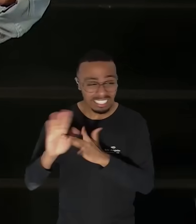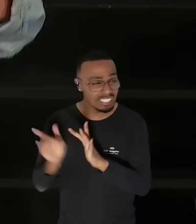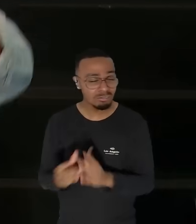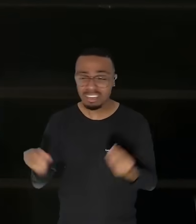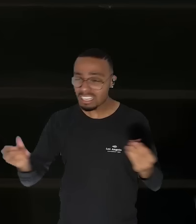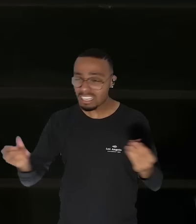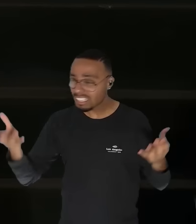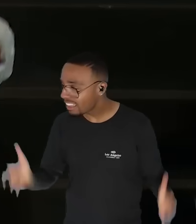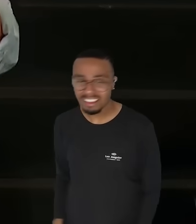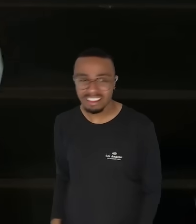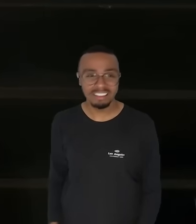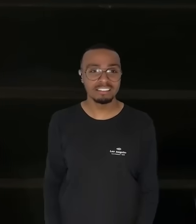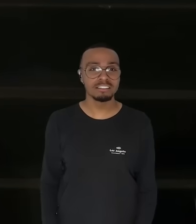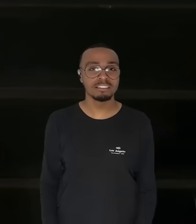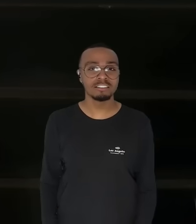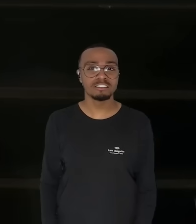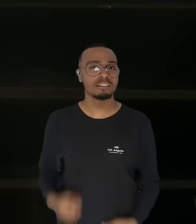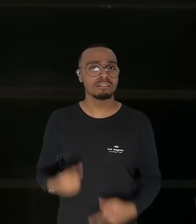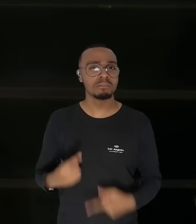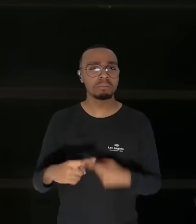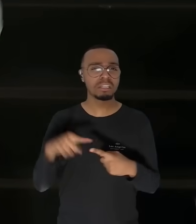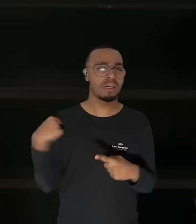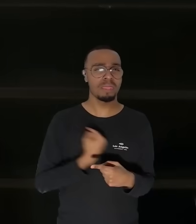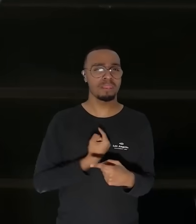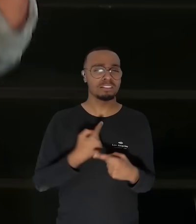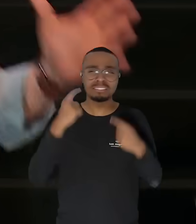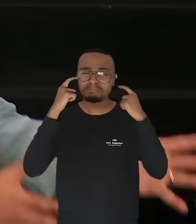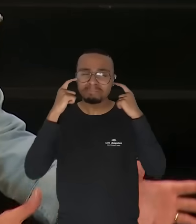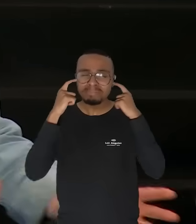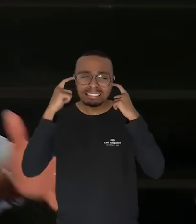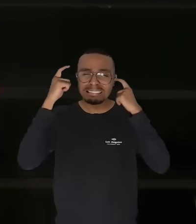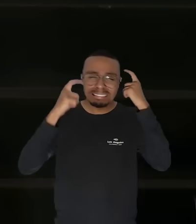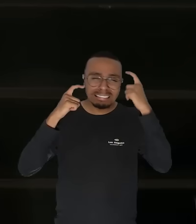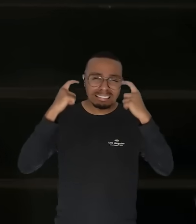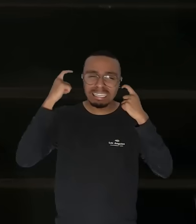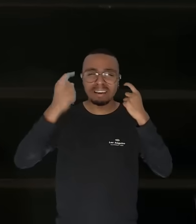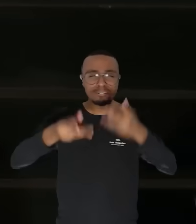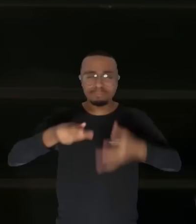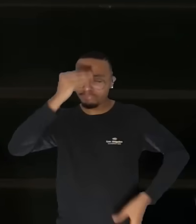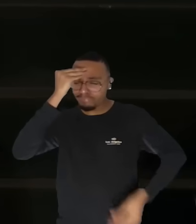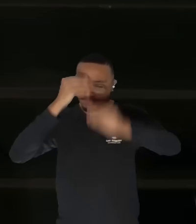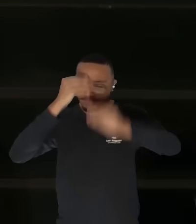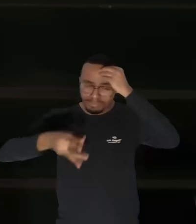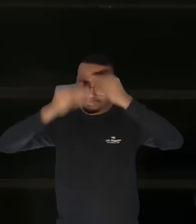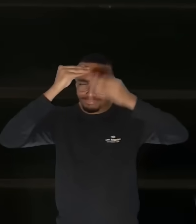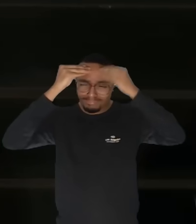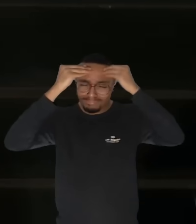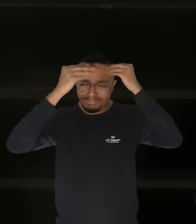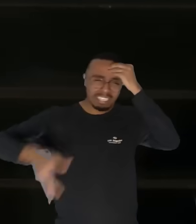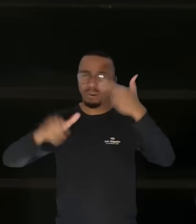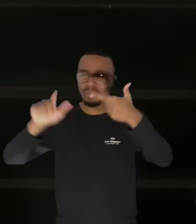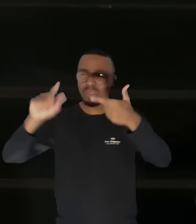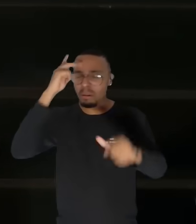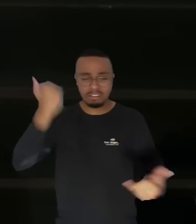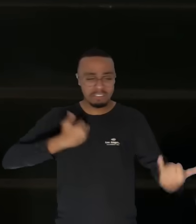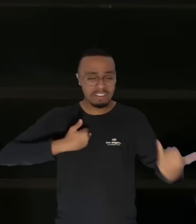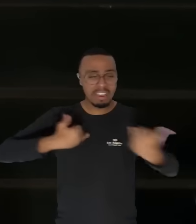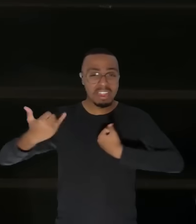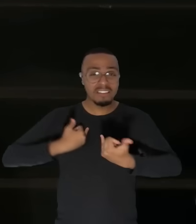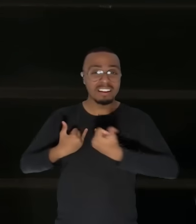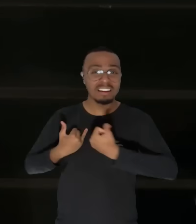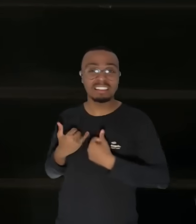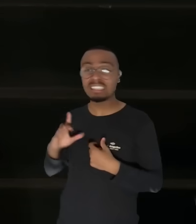Nós compramos essa ideia da boca de pastores, da boca de padres, da boca de apóstolos. Nós compramos essa ideia que se Deus